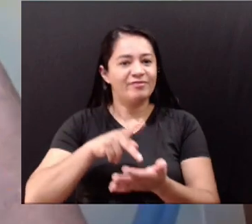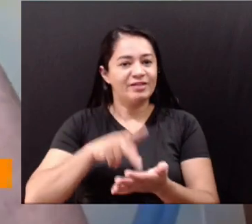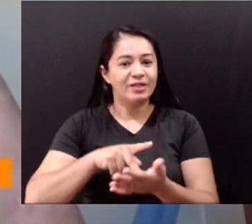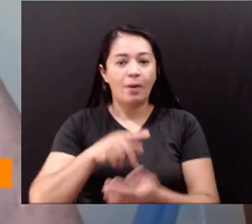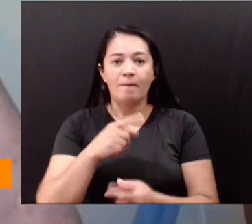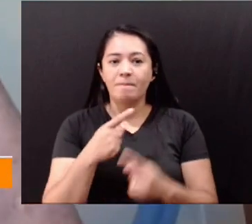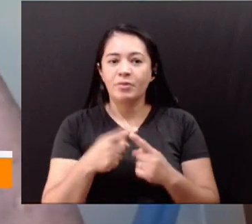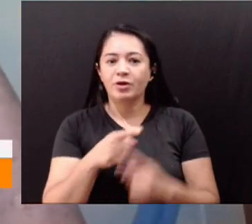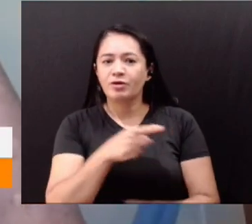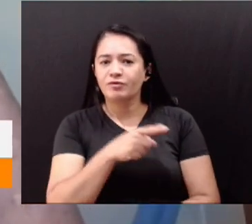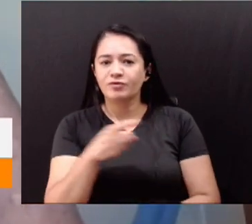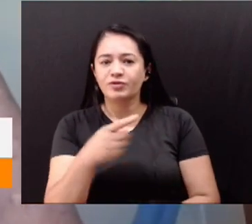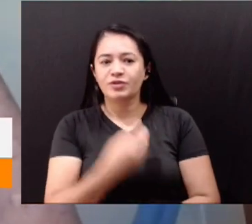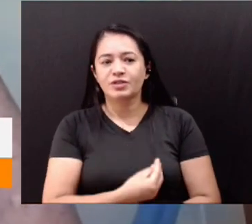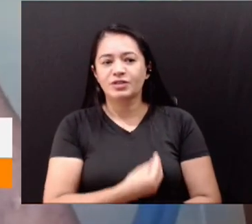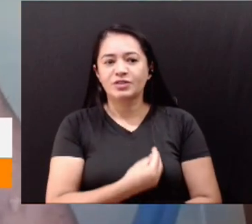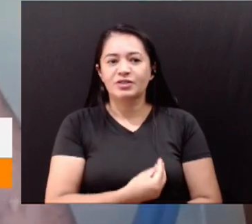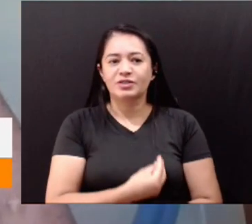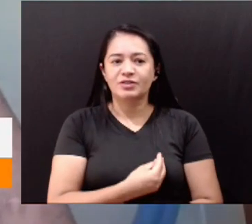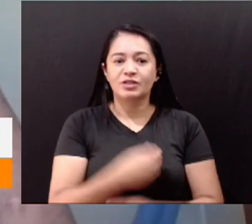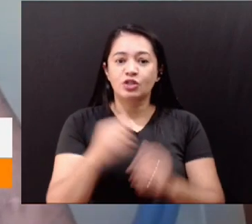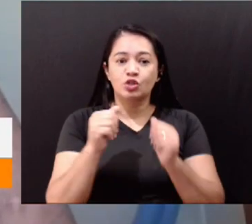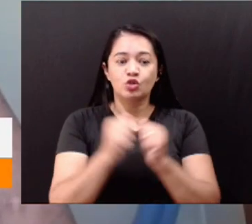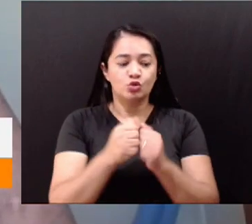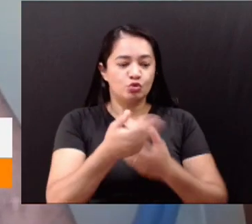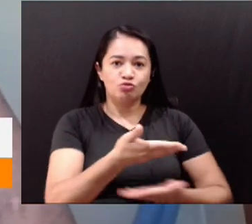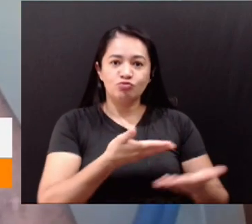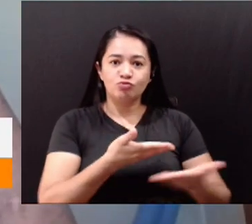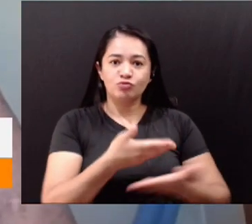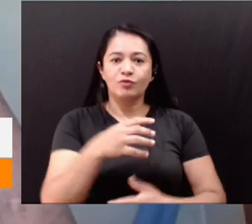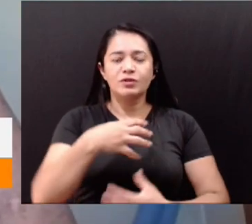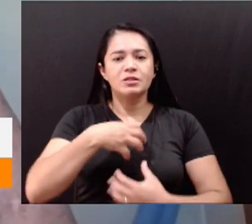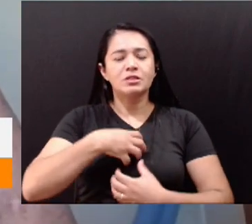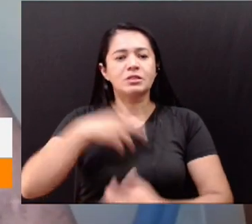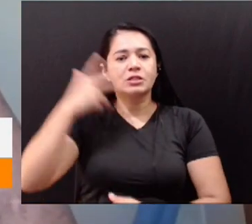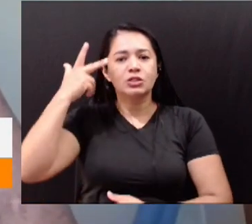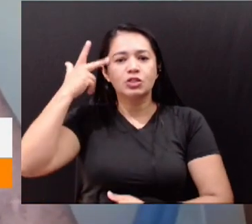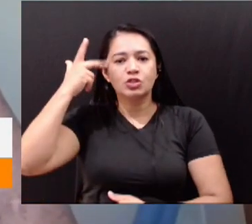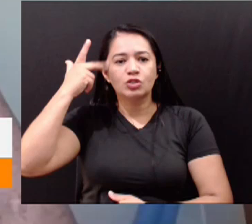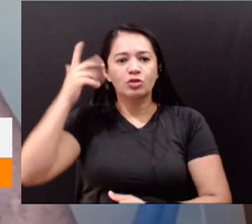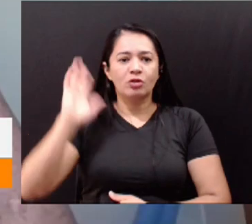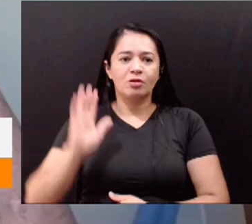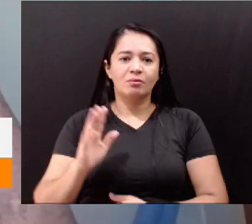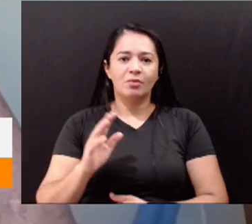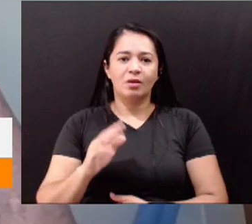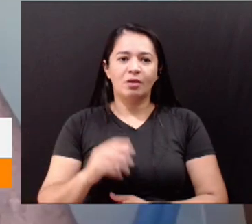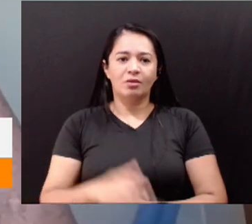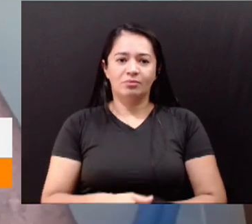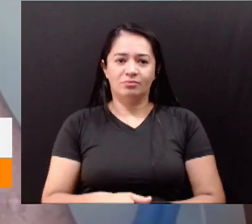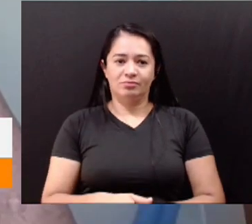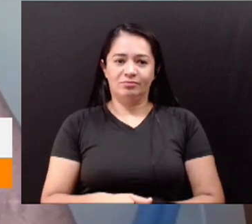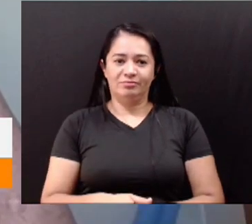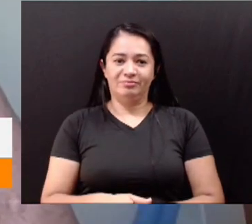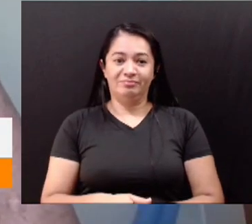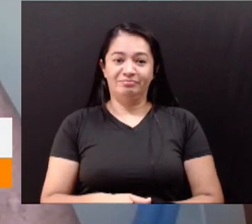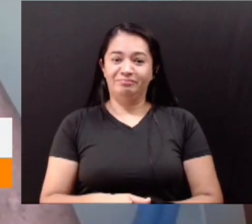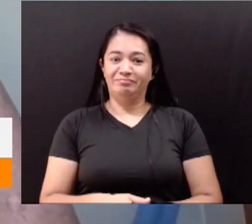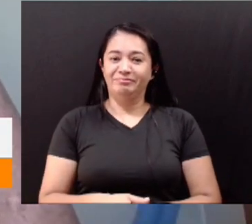os pares, você se sente normal. Ninguém briga se você quer as coisas.